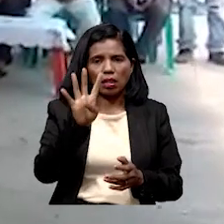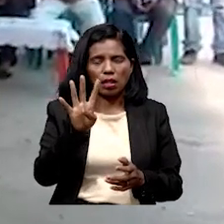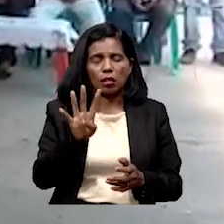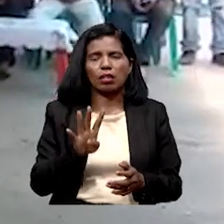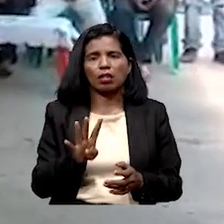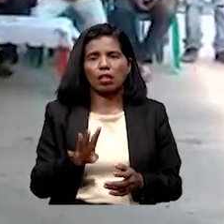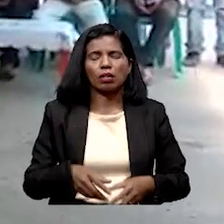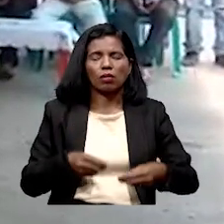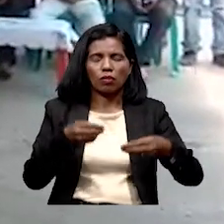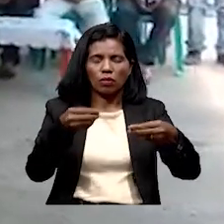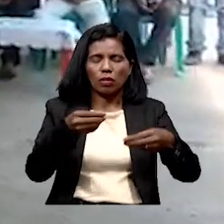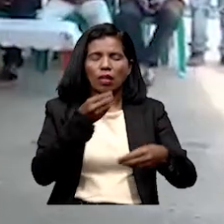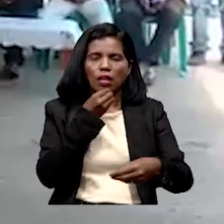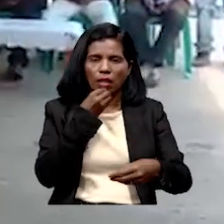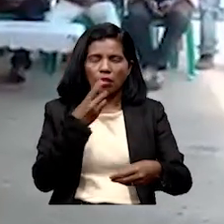eu vou arrumar a mim.